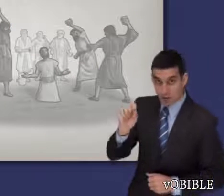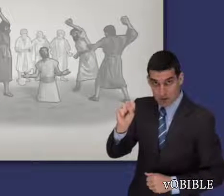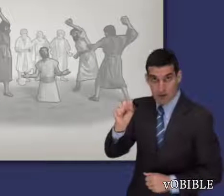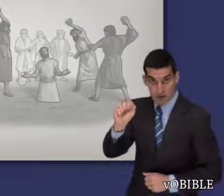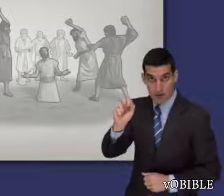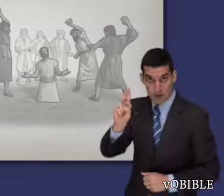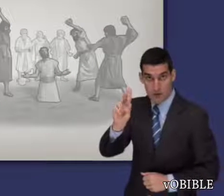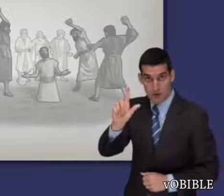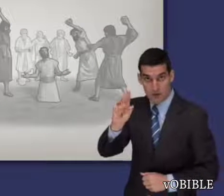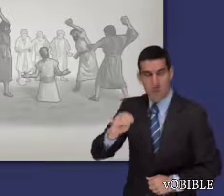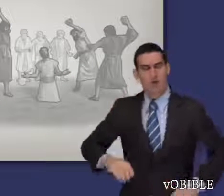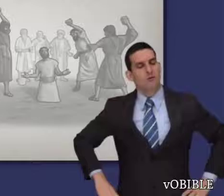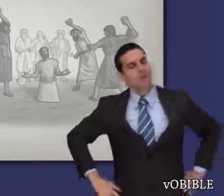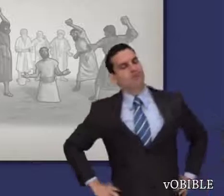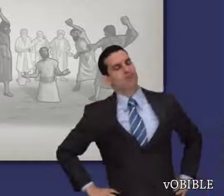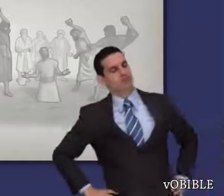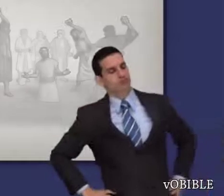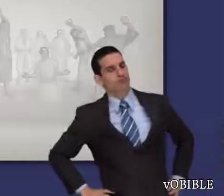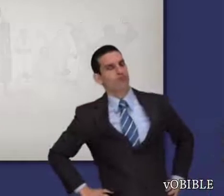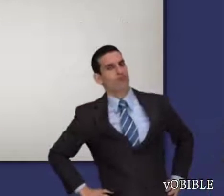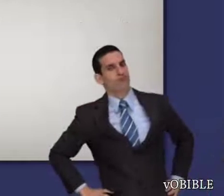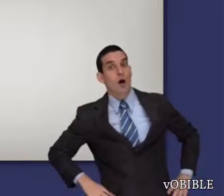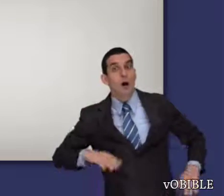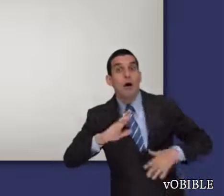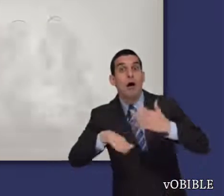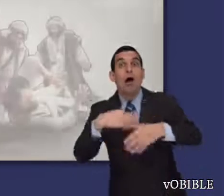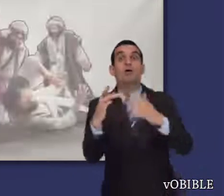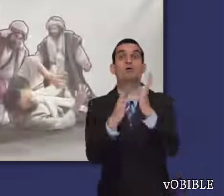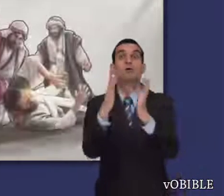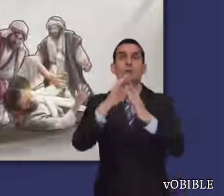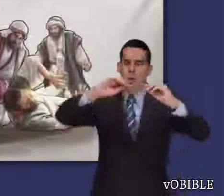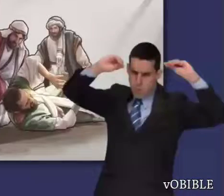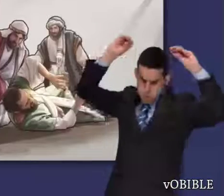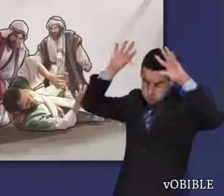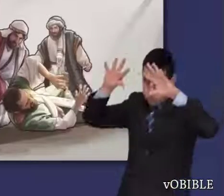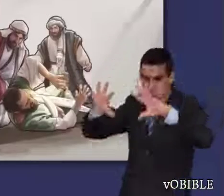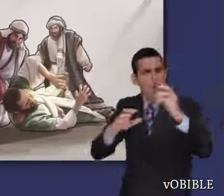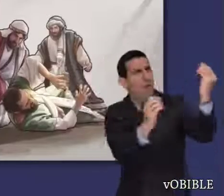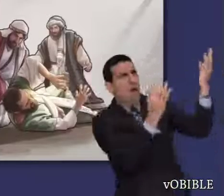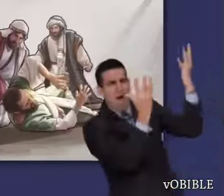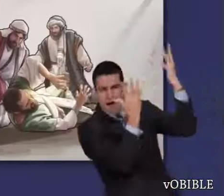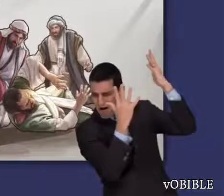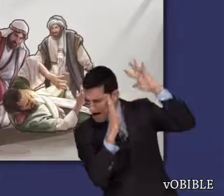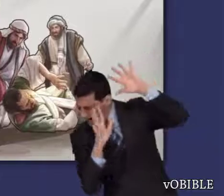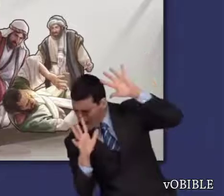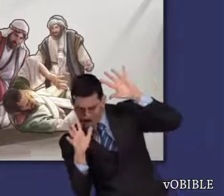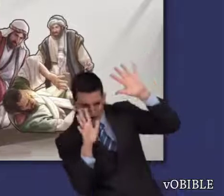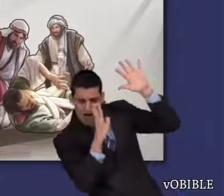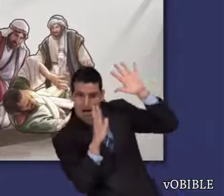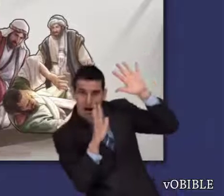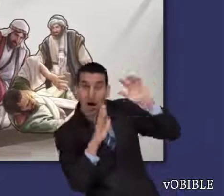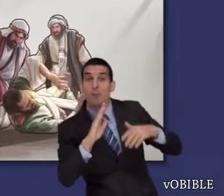presencia e aprova a execução de Estevão. Mas pouco depois, Jesus aparece para Saulo na estrada